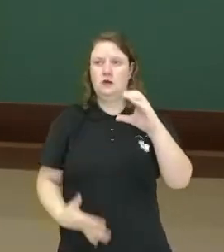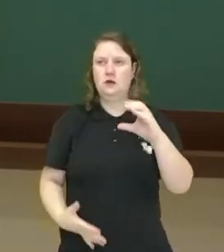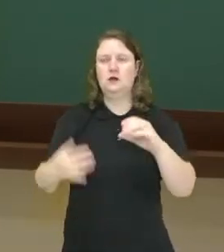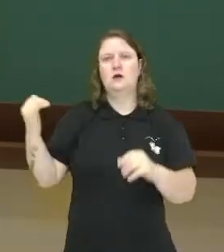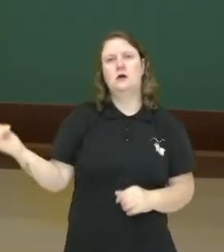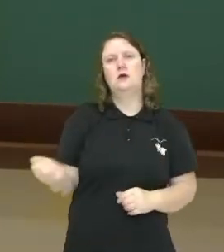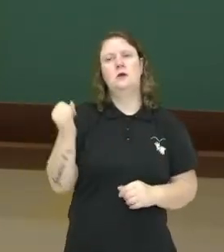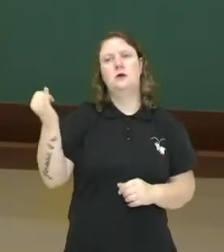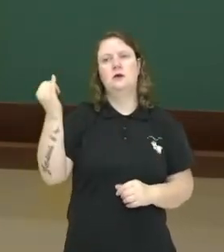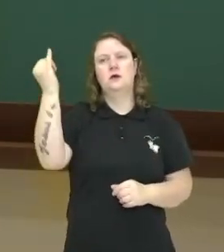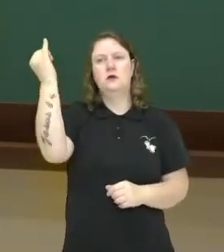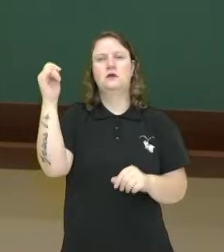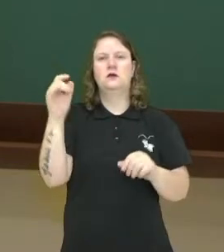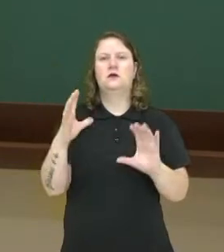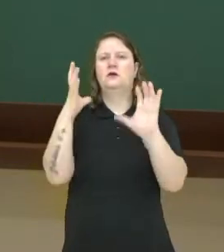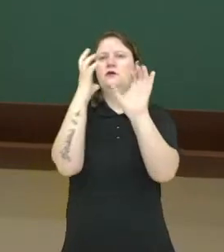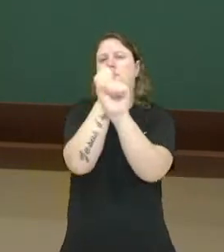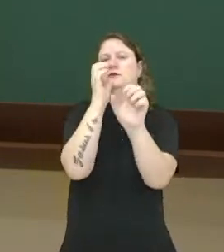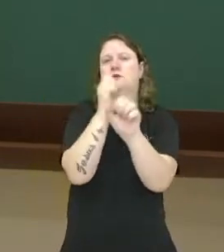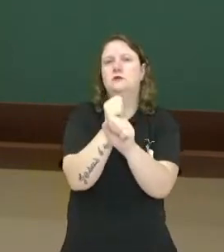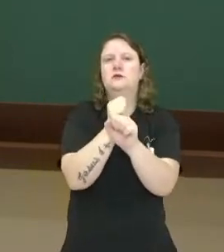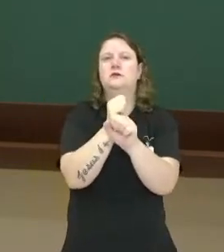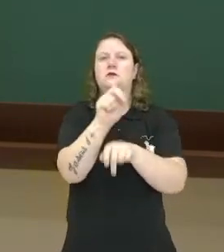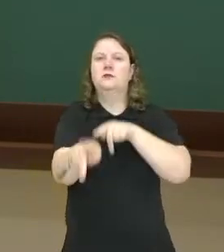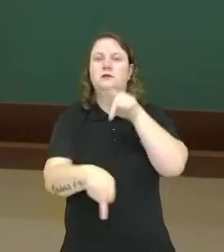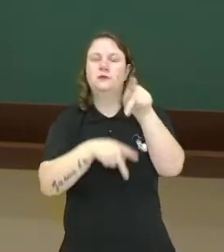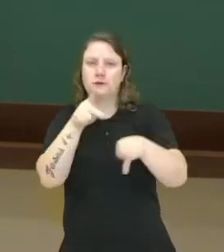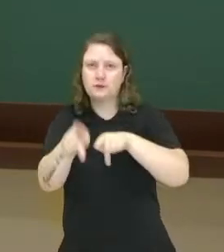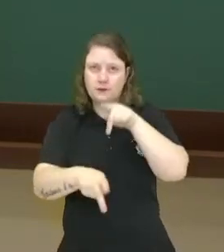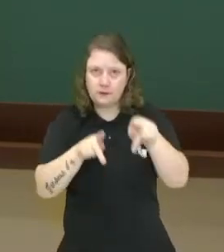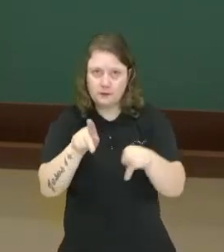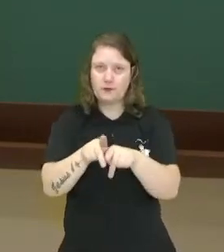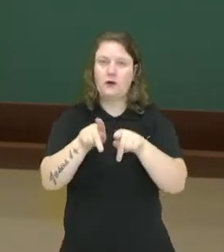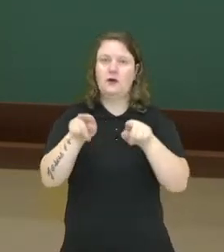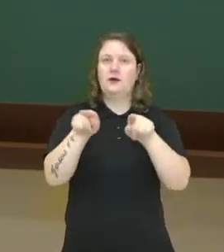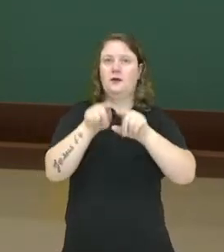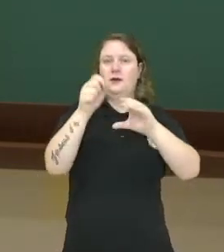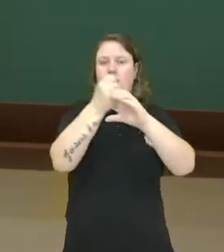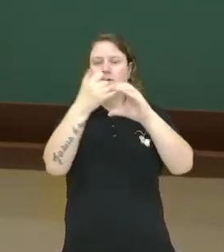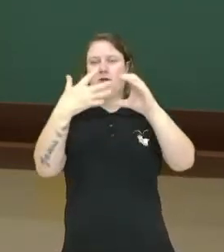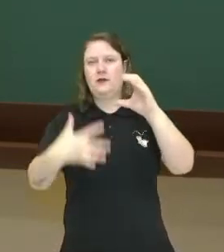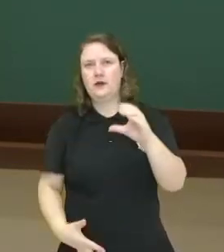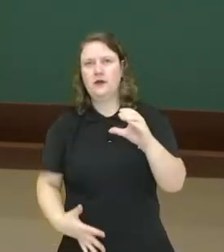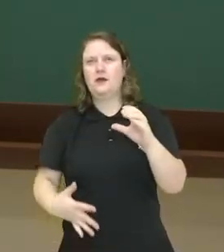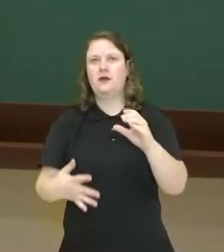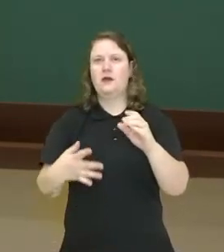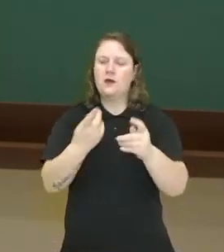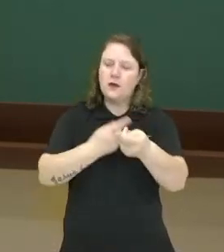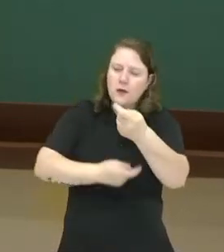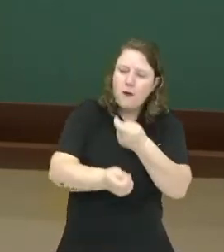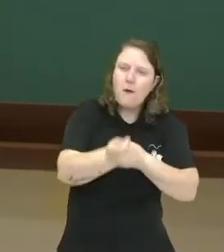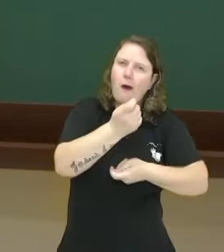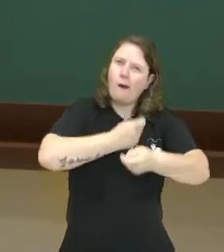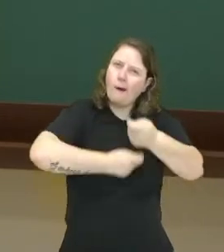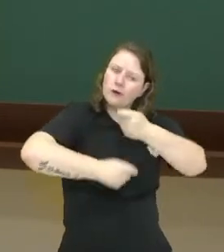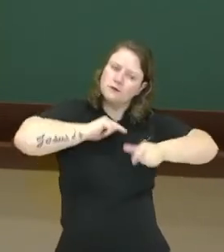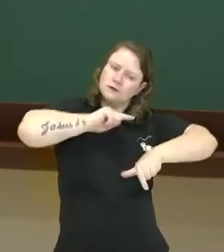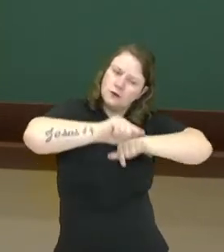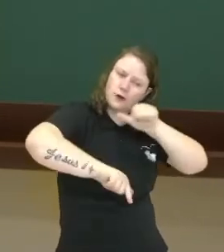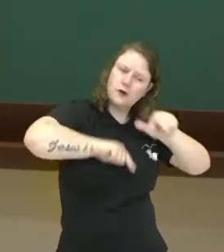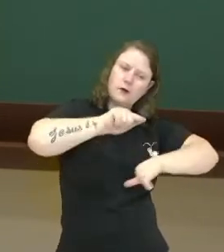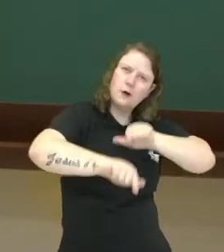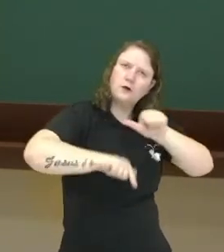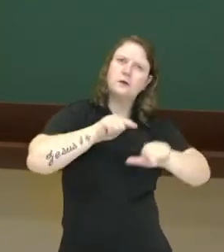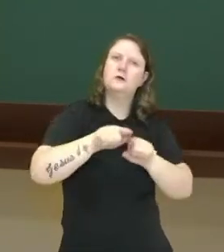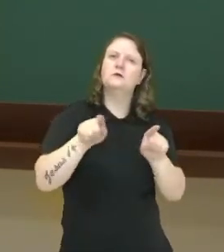o total de população, características de população economicamente ativa, tudo isso vai